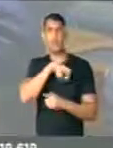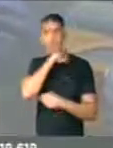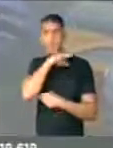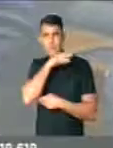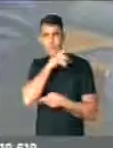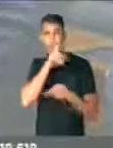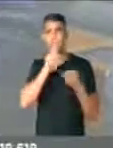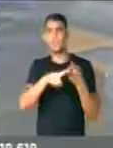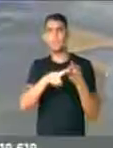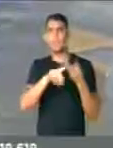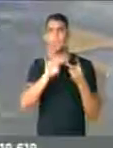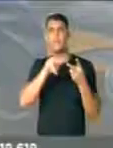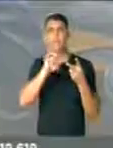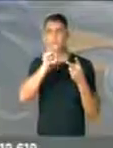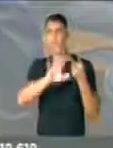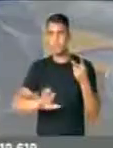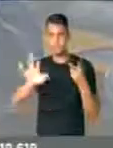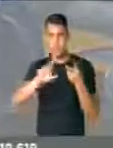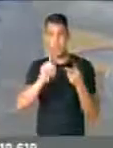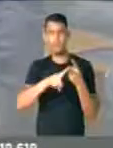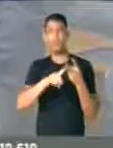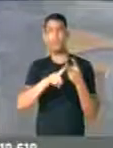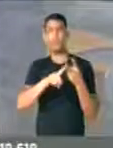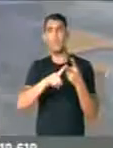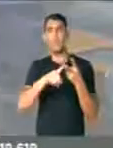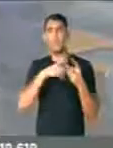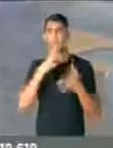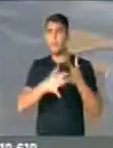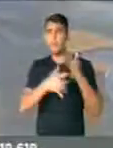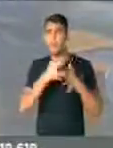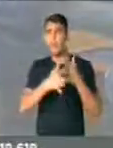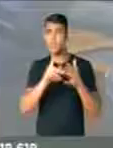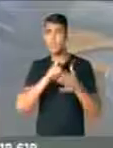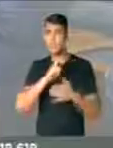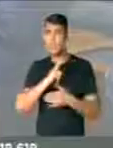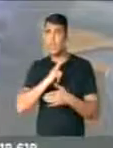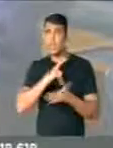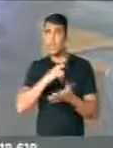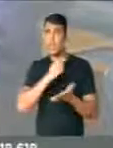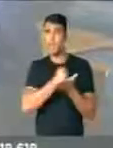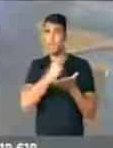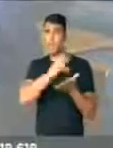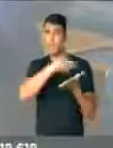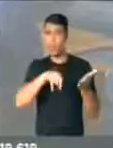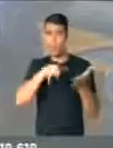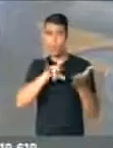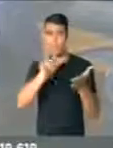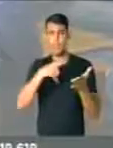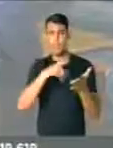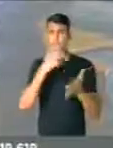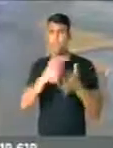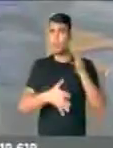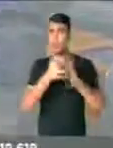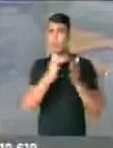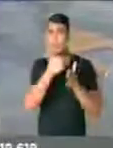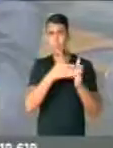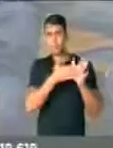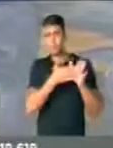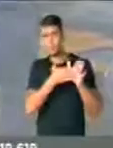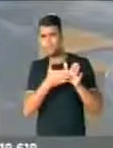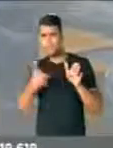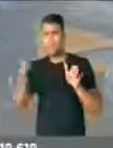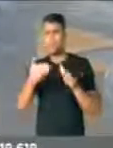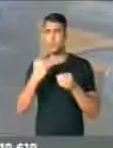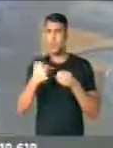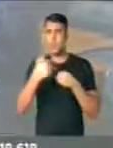Federal, Fazenda Nacional, e impedem de obter a certidão negativa. Prejudica todo o andamento,